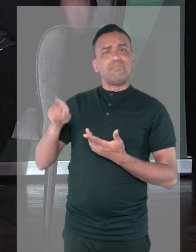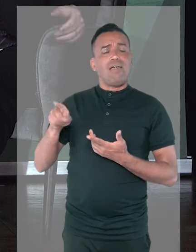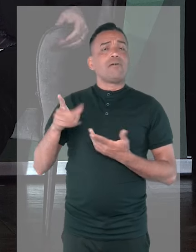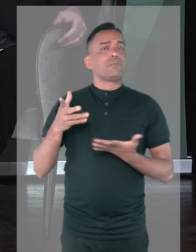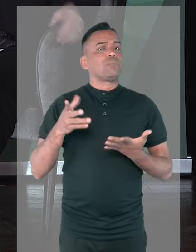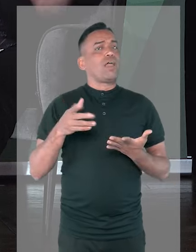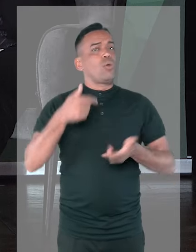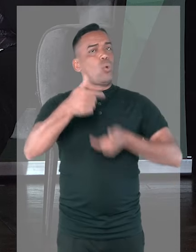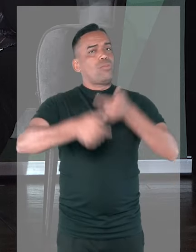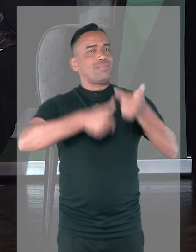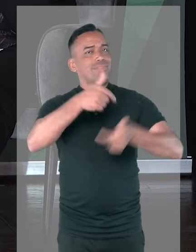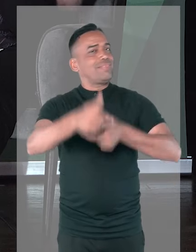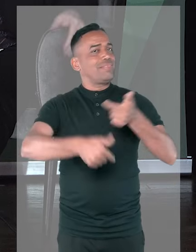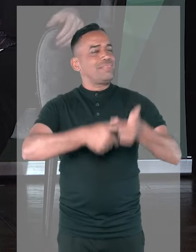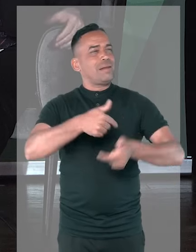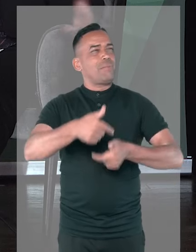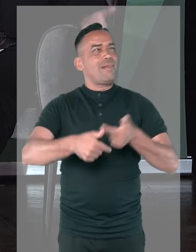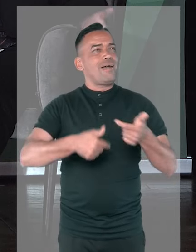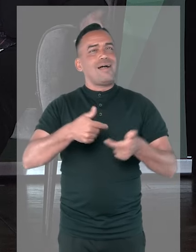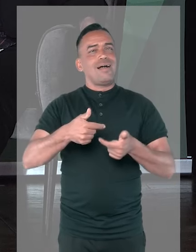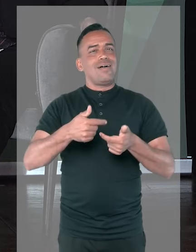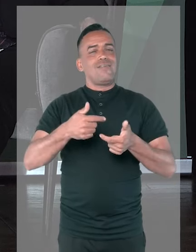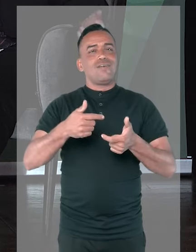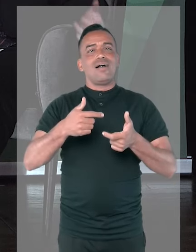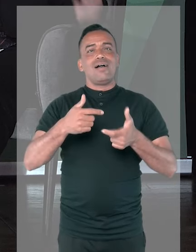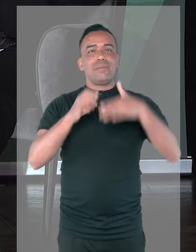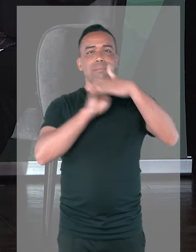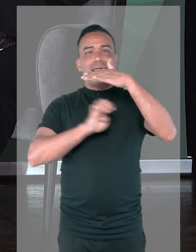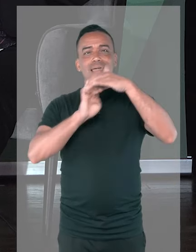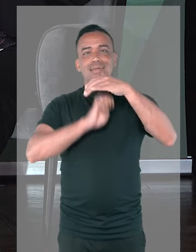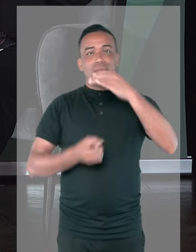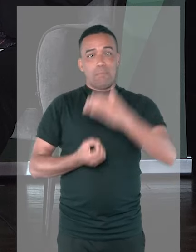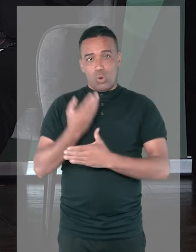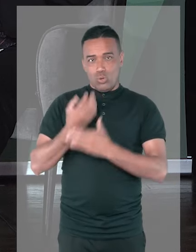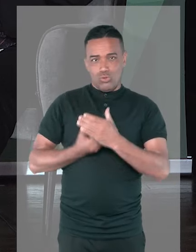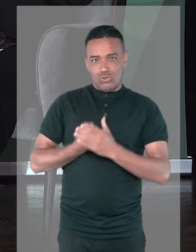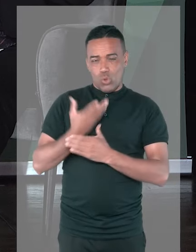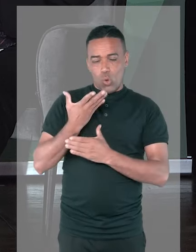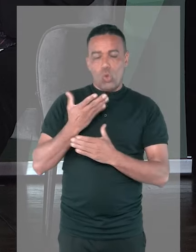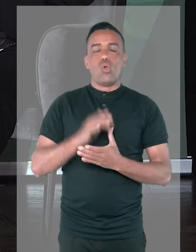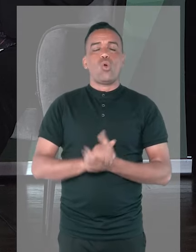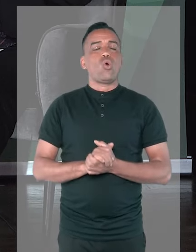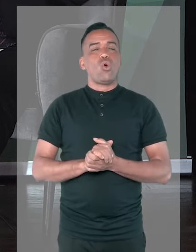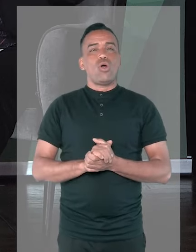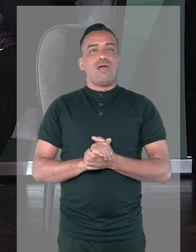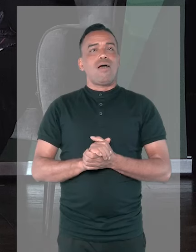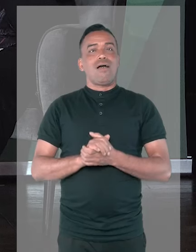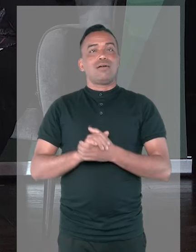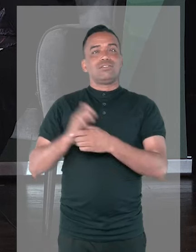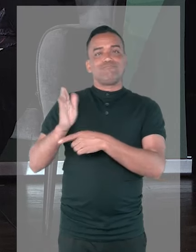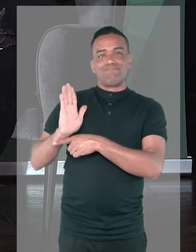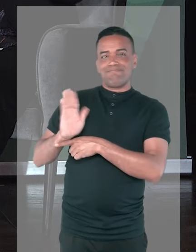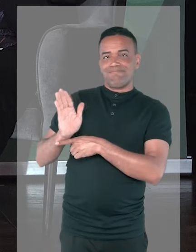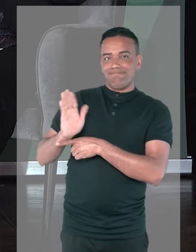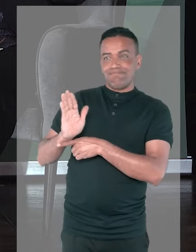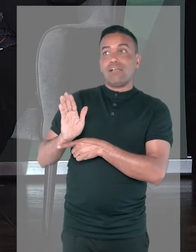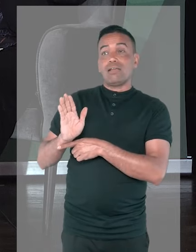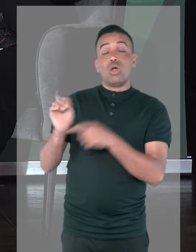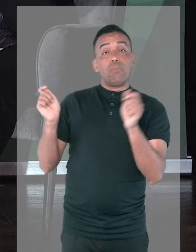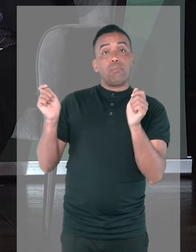trabalhava numa produtora e surgiu de audiovisual, surgiu